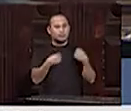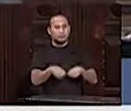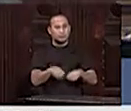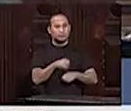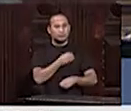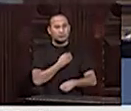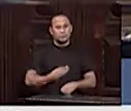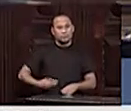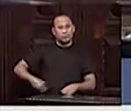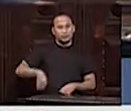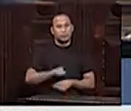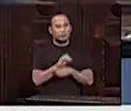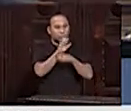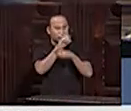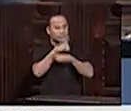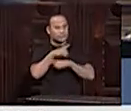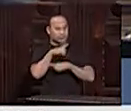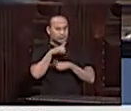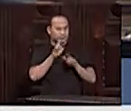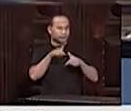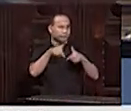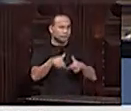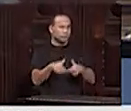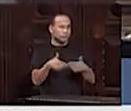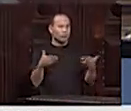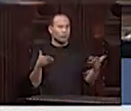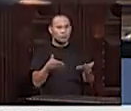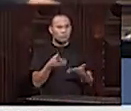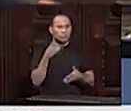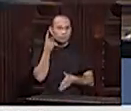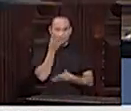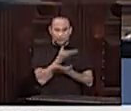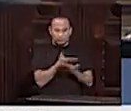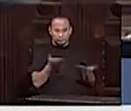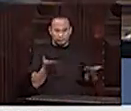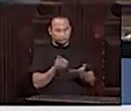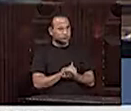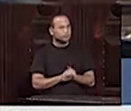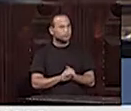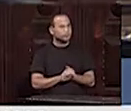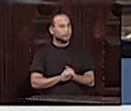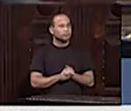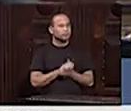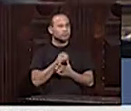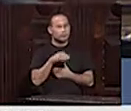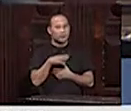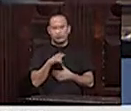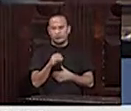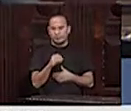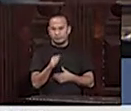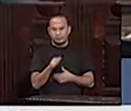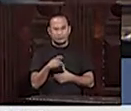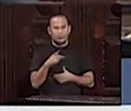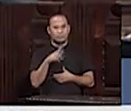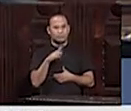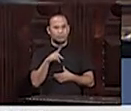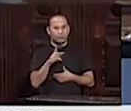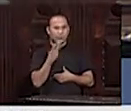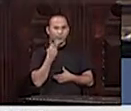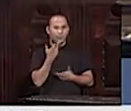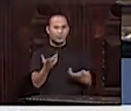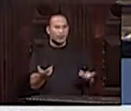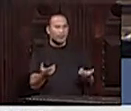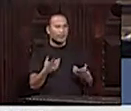consequência. Por último, o deputado Eliomar, Valdec, deputada Márcia Giovanni, Marta Rocha, quero dizer o